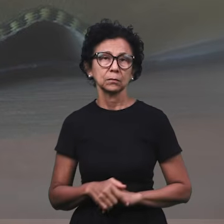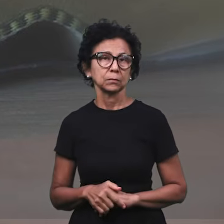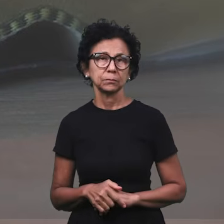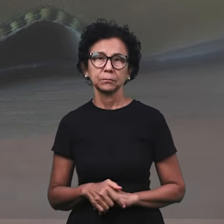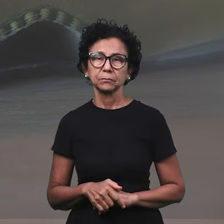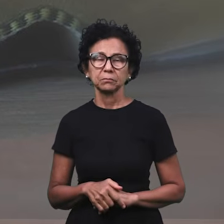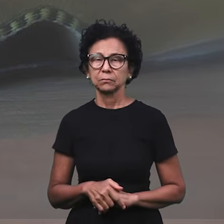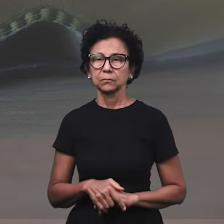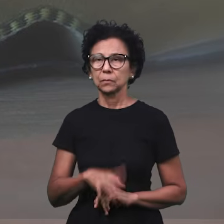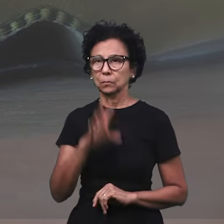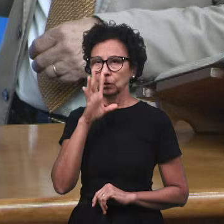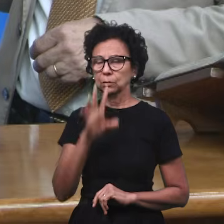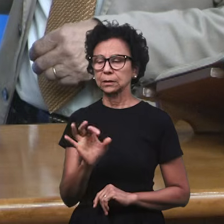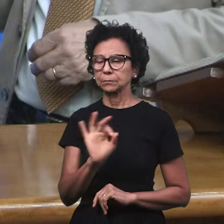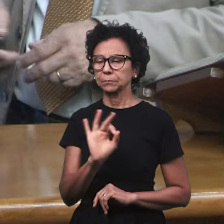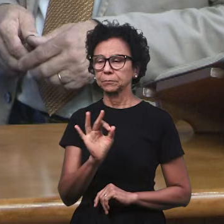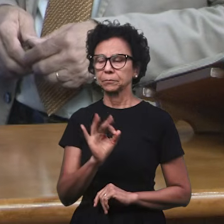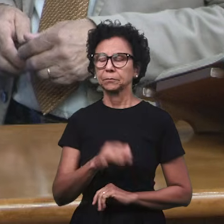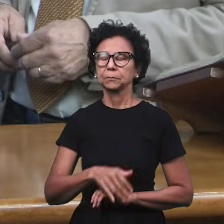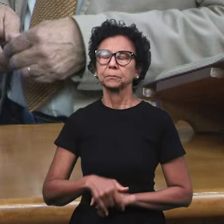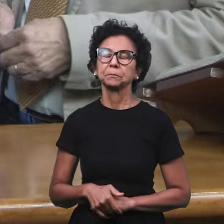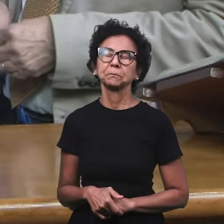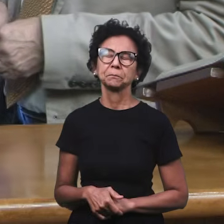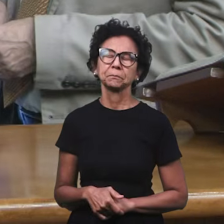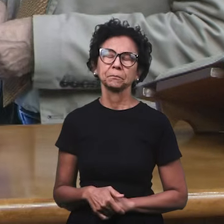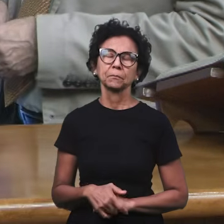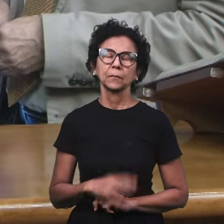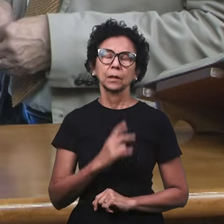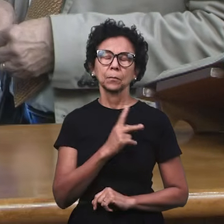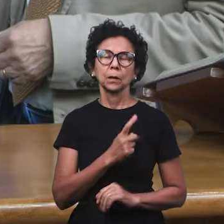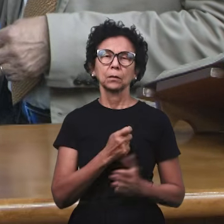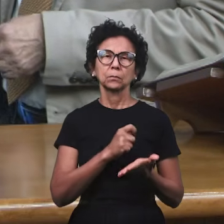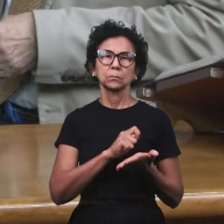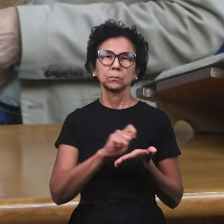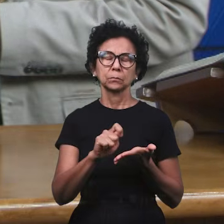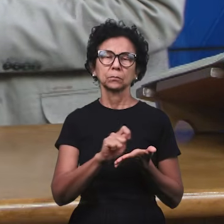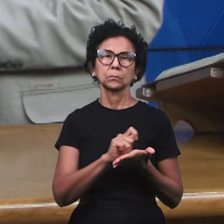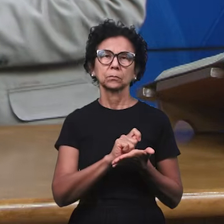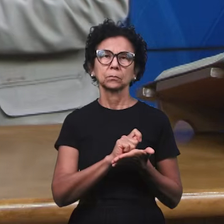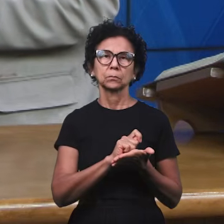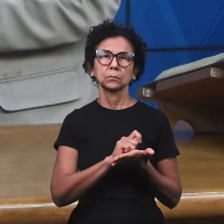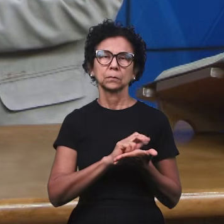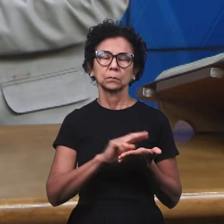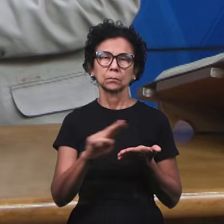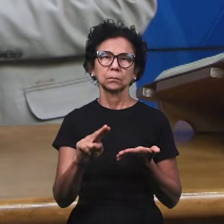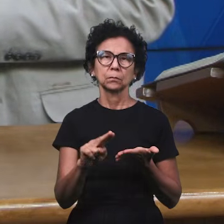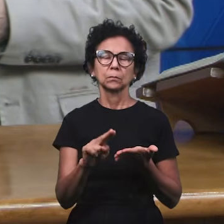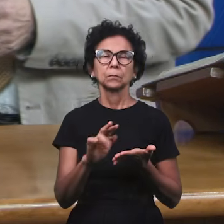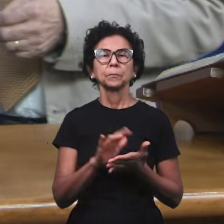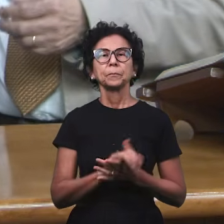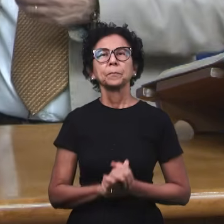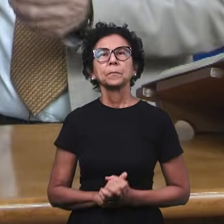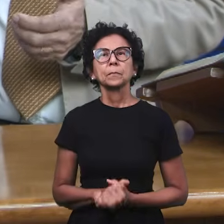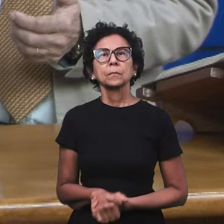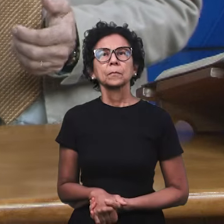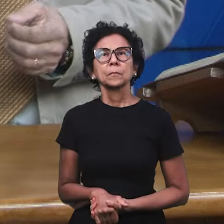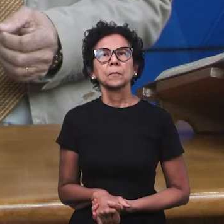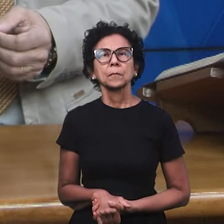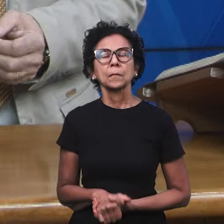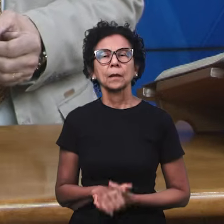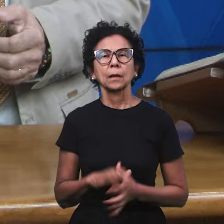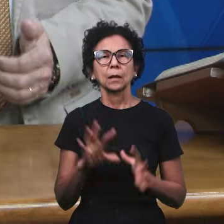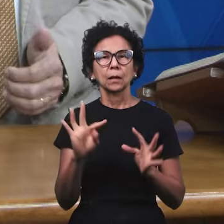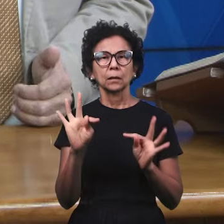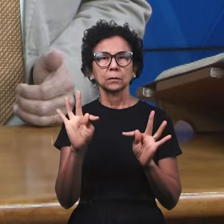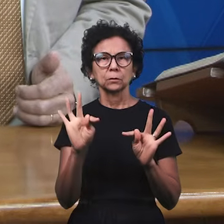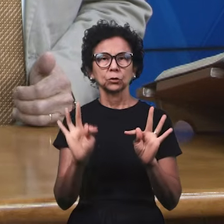que dizer de nós. A carta de Paulo a Tito. Outro ponto, evite conversas ou comentários